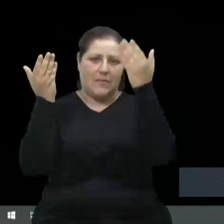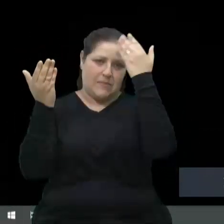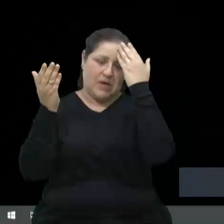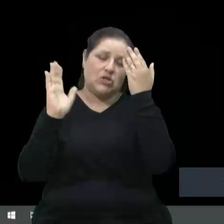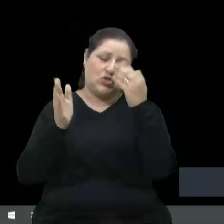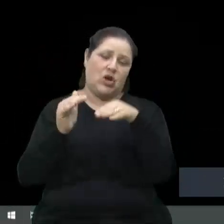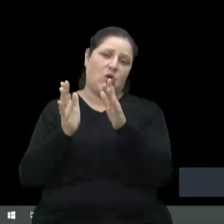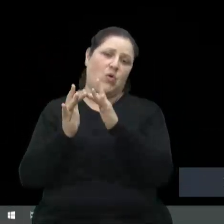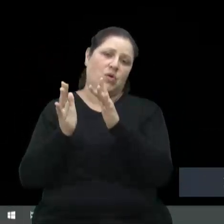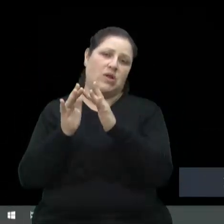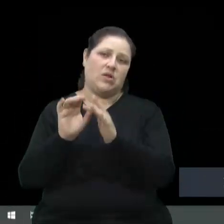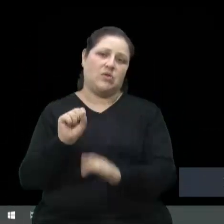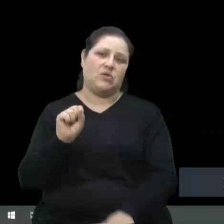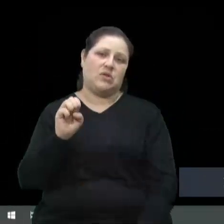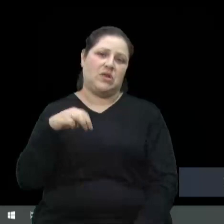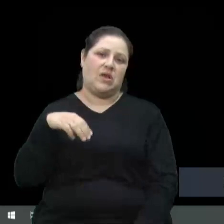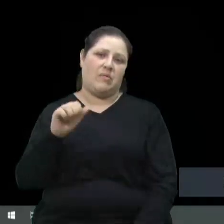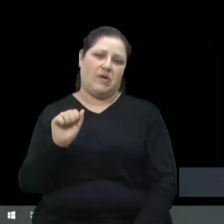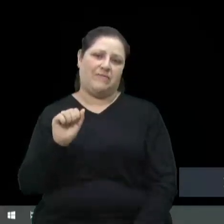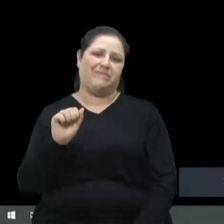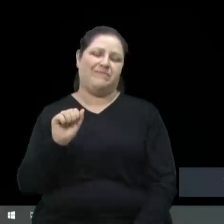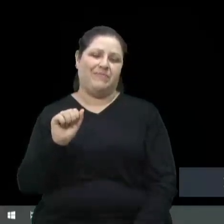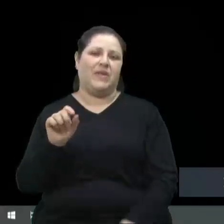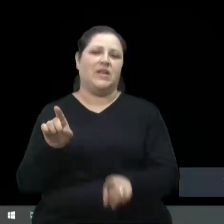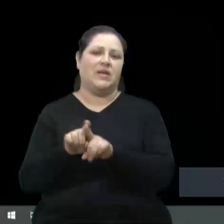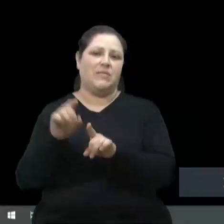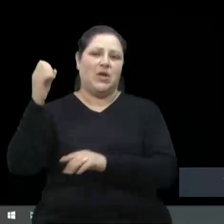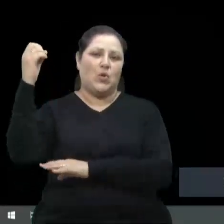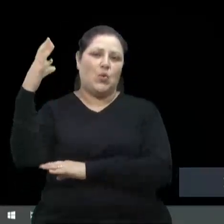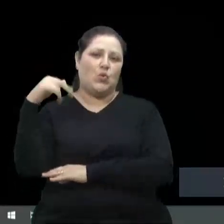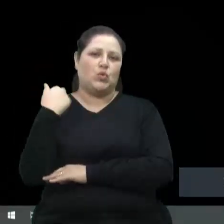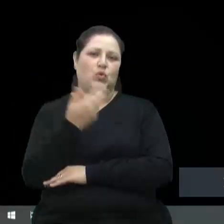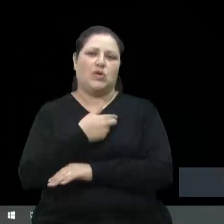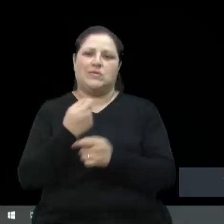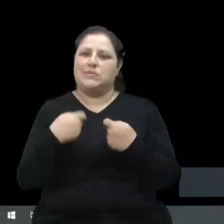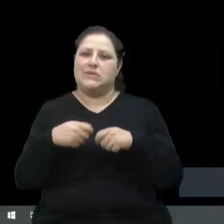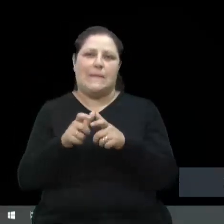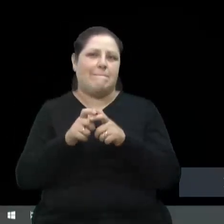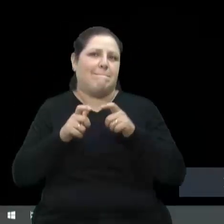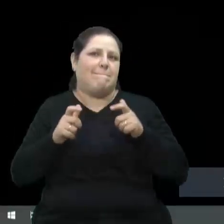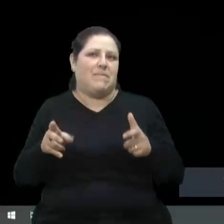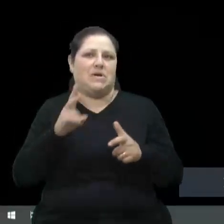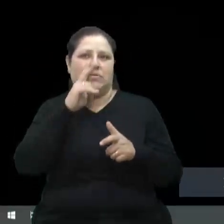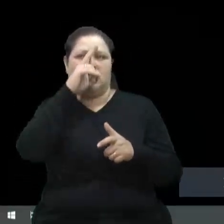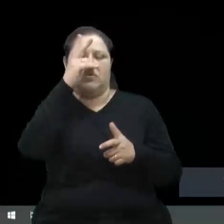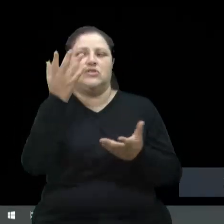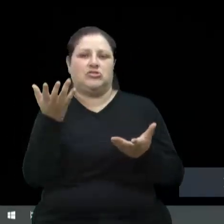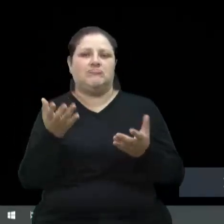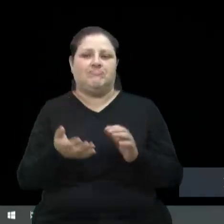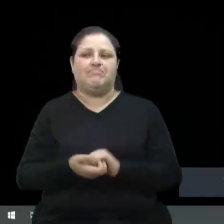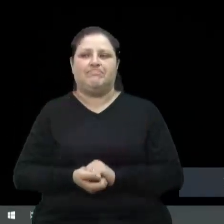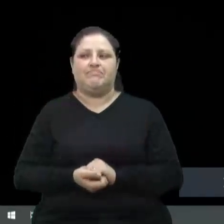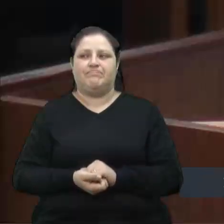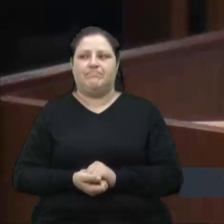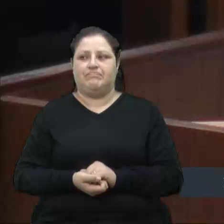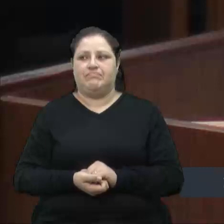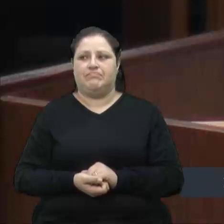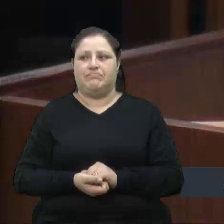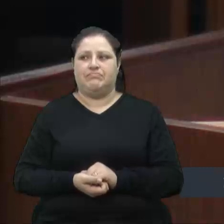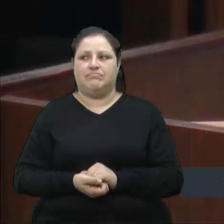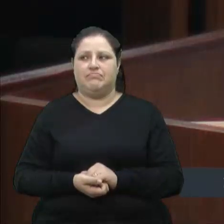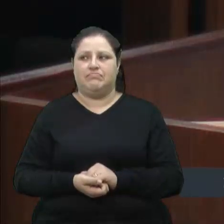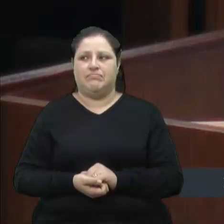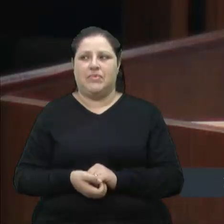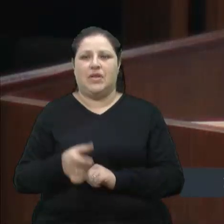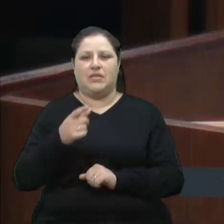SEMA. E a questão da luz, que é a nossa maior dificuldade ali, tá? Então,